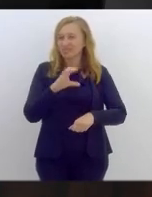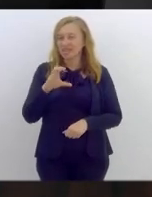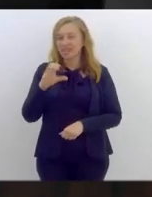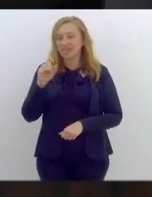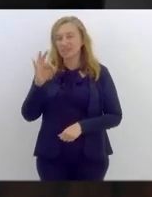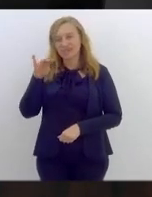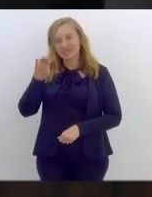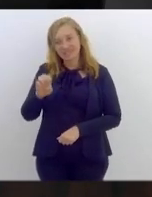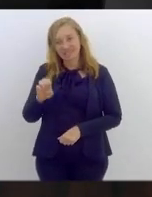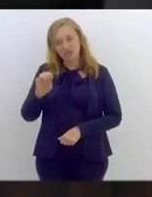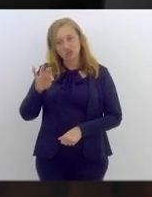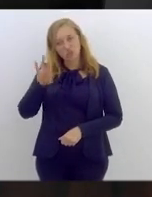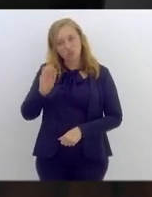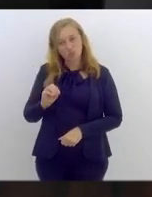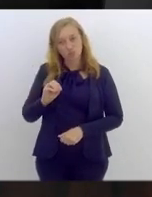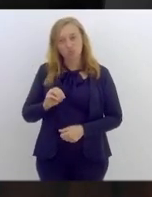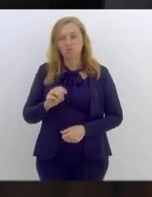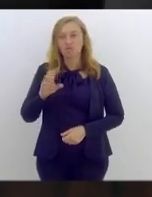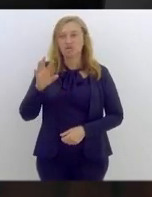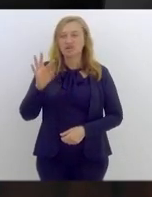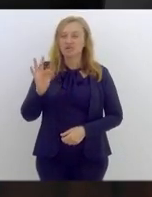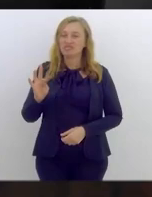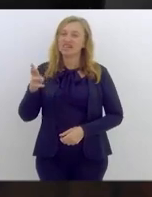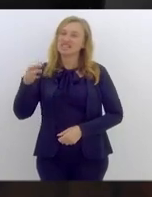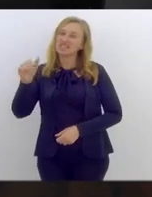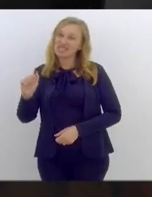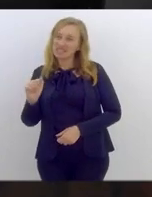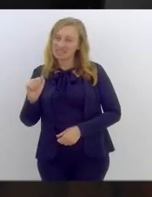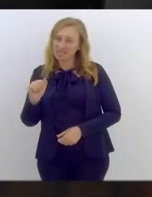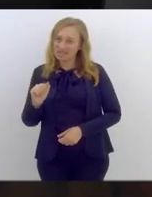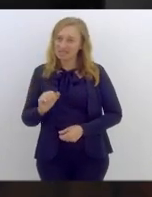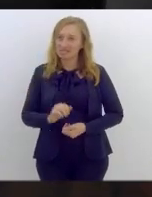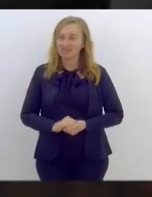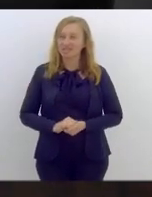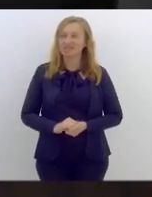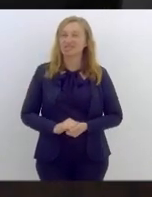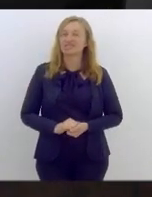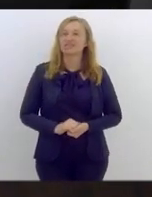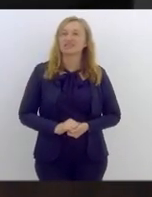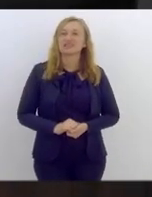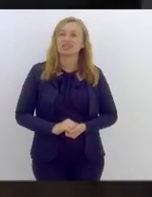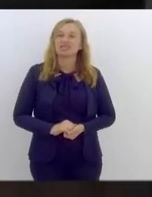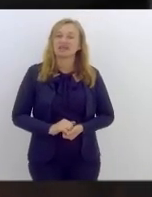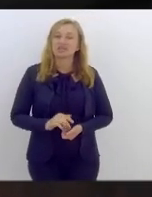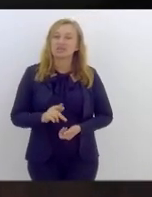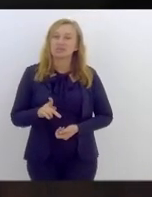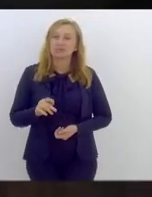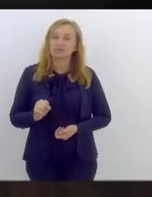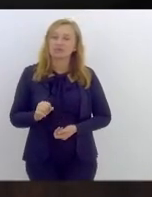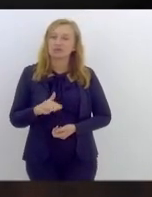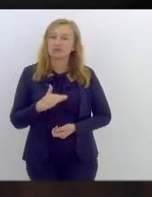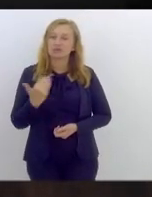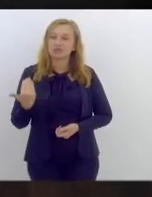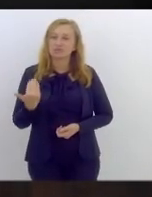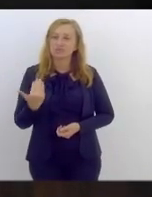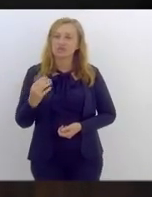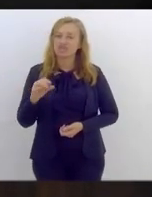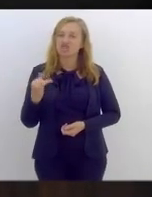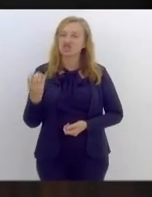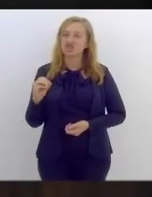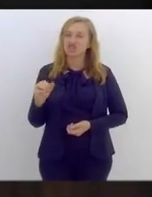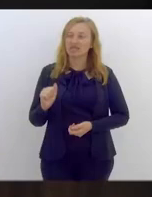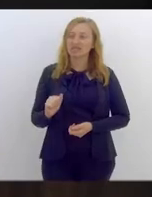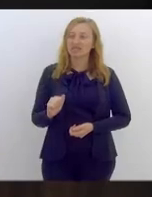Clementino Queller e Francisca Xavier Queiroz de Jesus pós-mortem, a nossa Chica